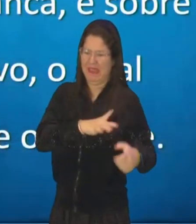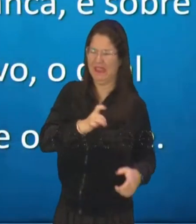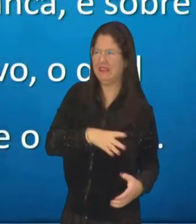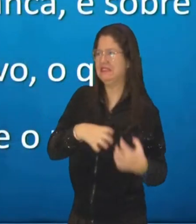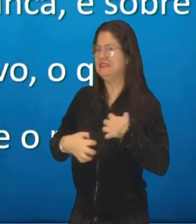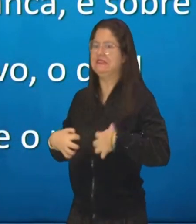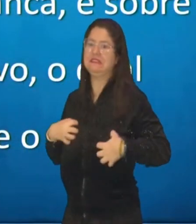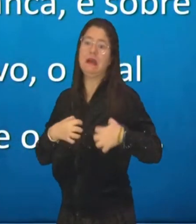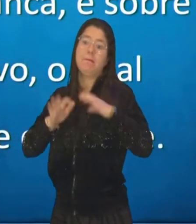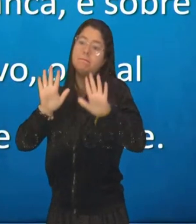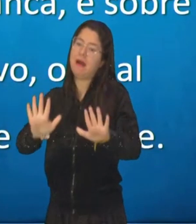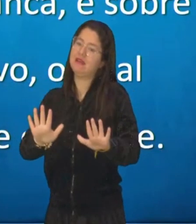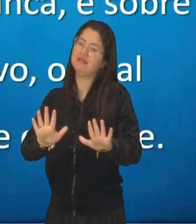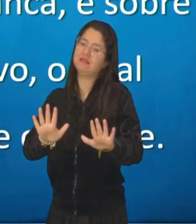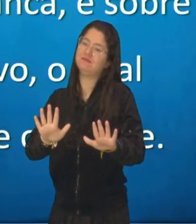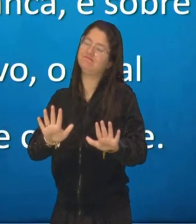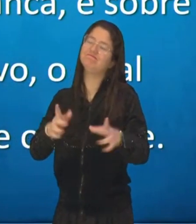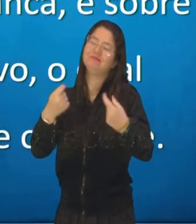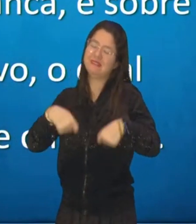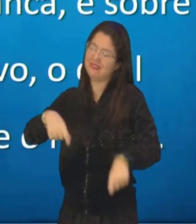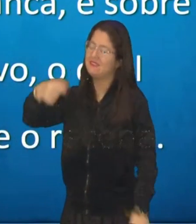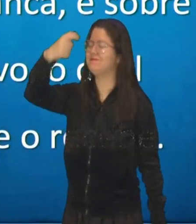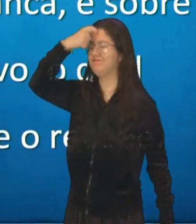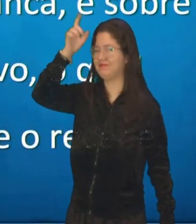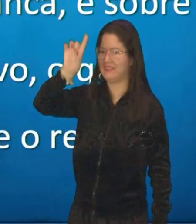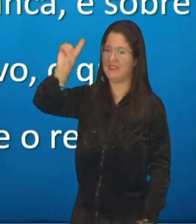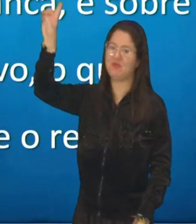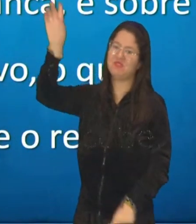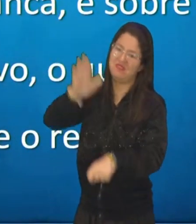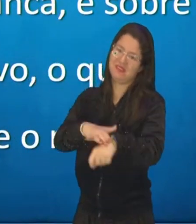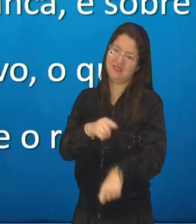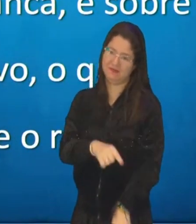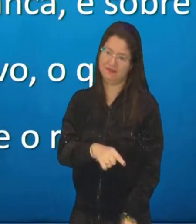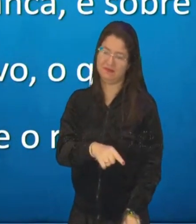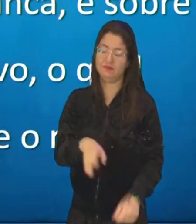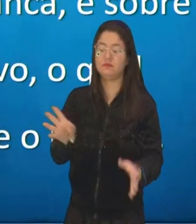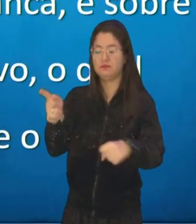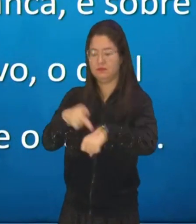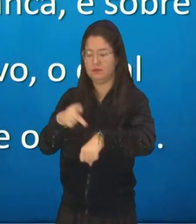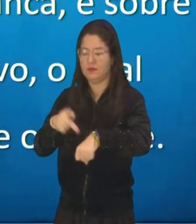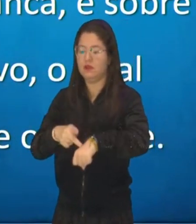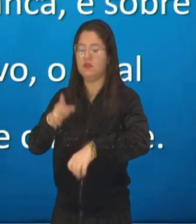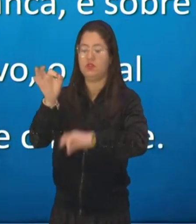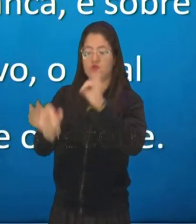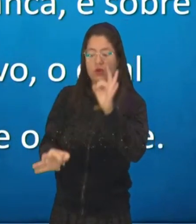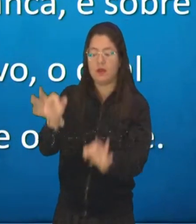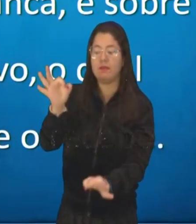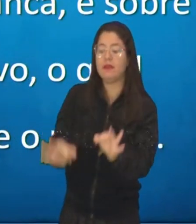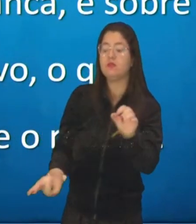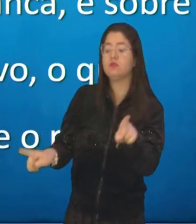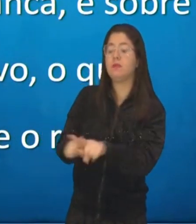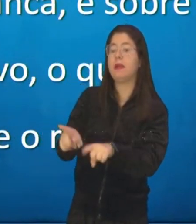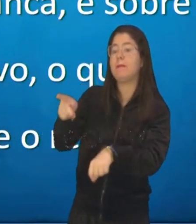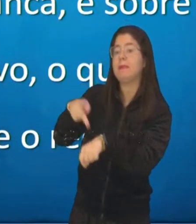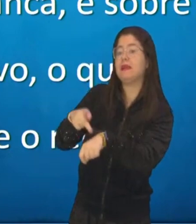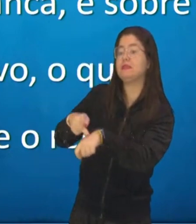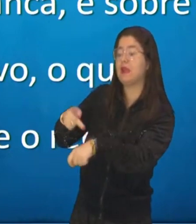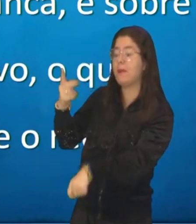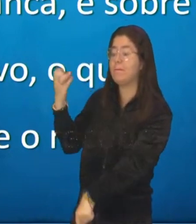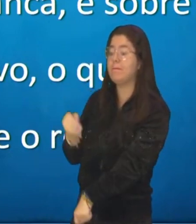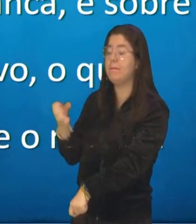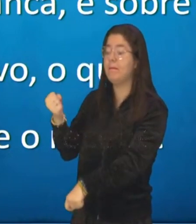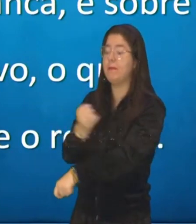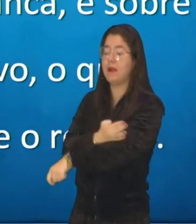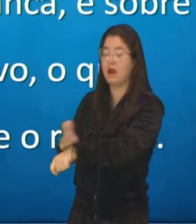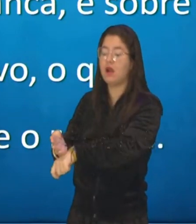em Cristo. E se esta pedra faz referência à pedra do julgamento, à absolvição, à pedra branca que